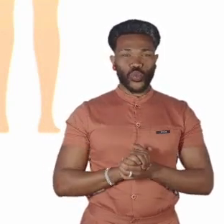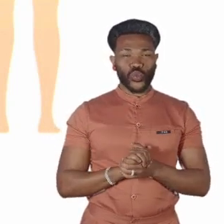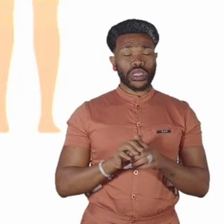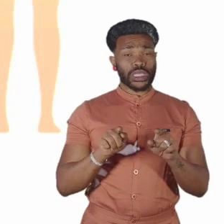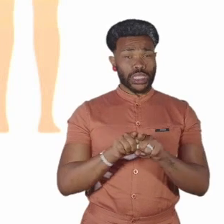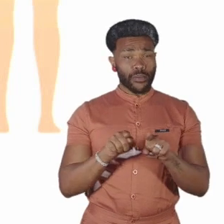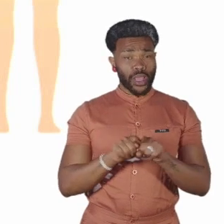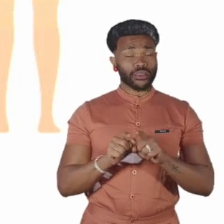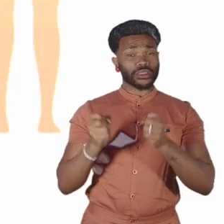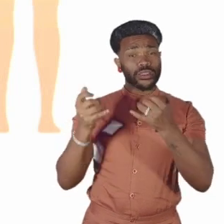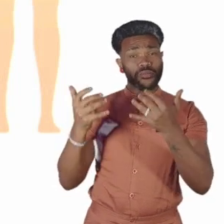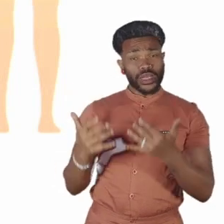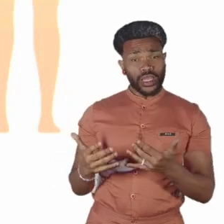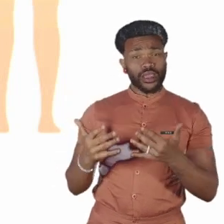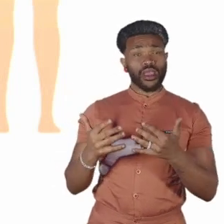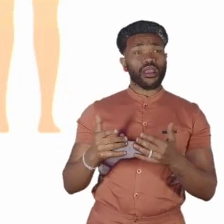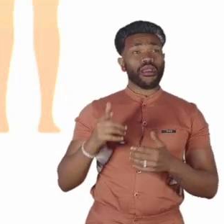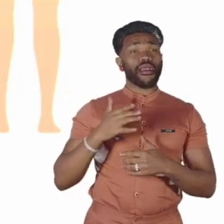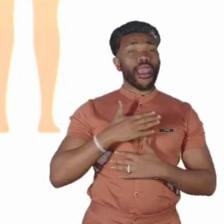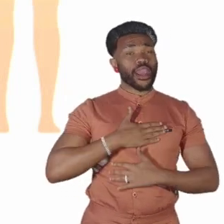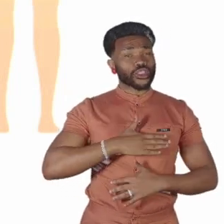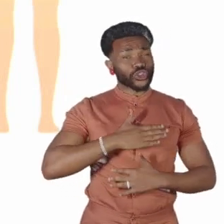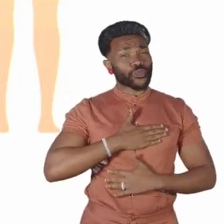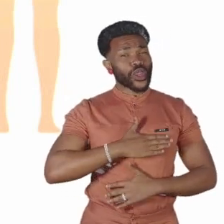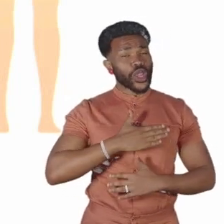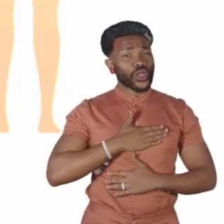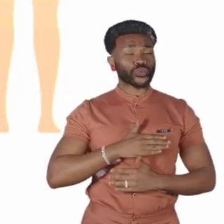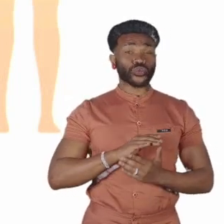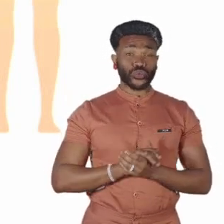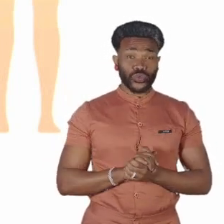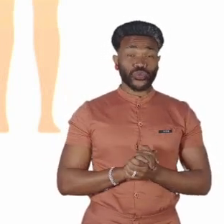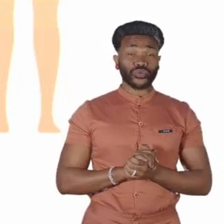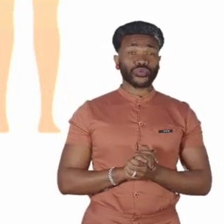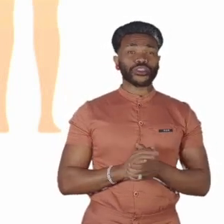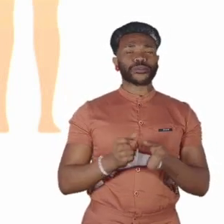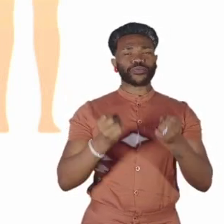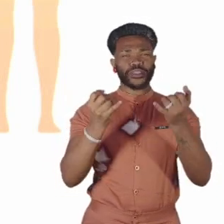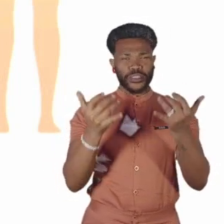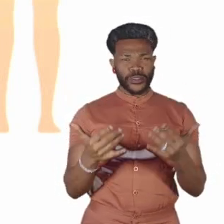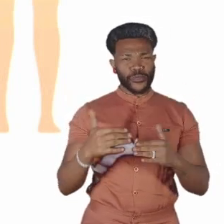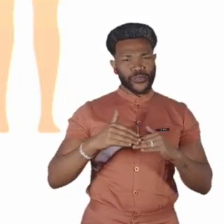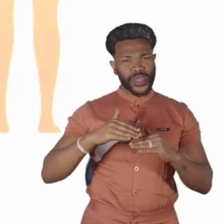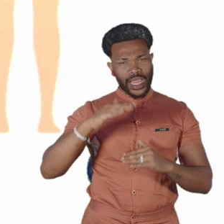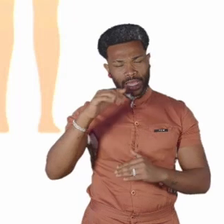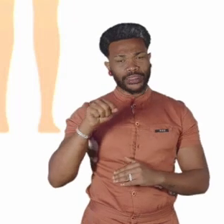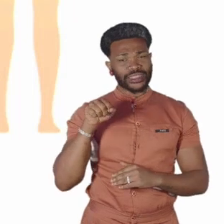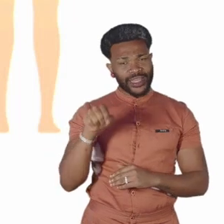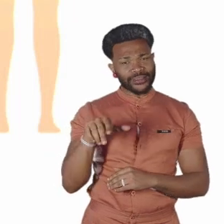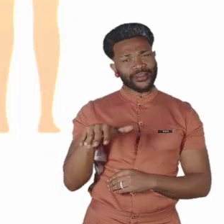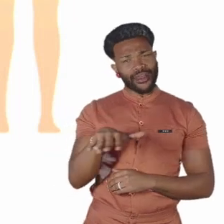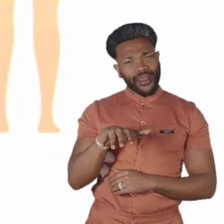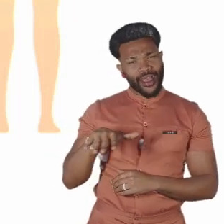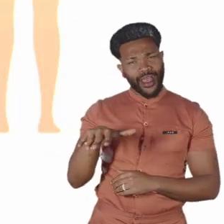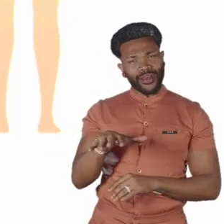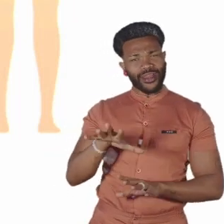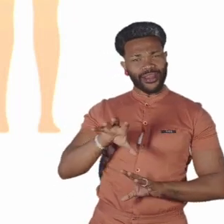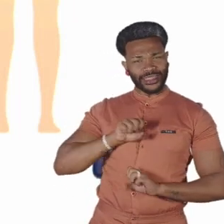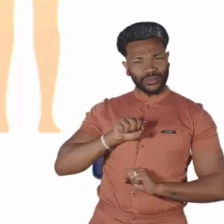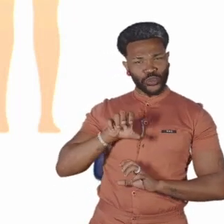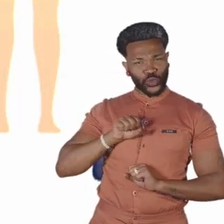fala muito de relaxamento. Então, entrando um pouco mais nessa família de